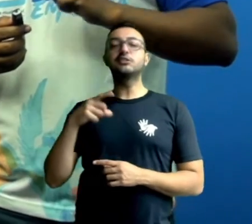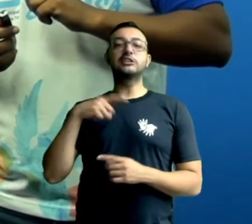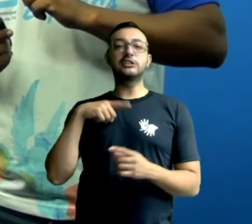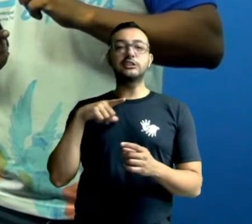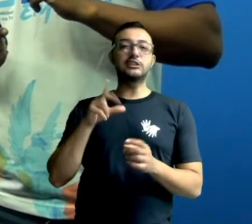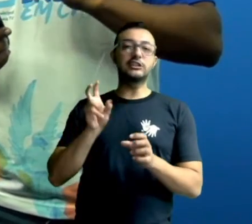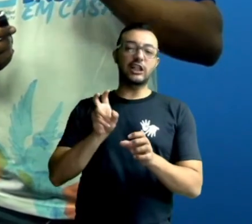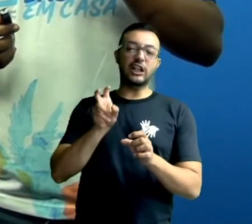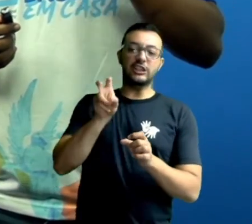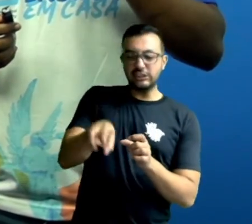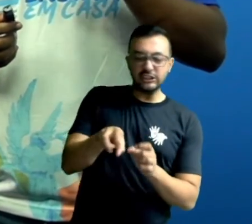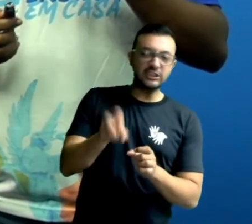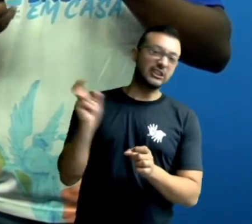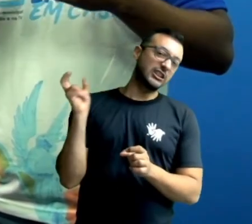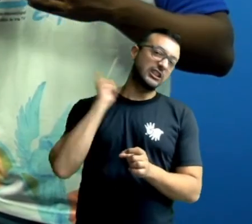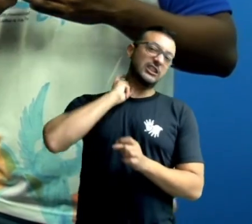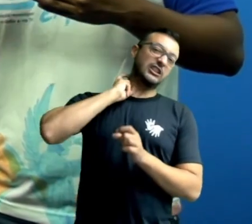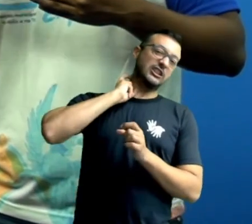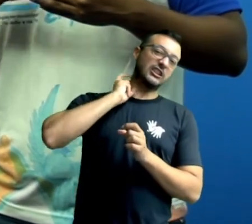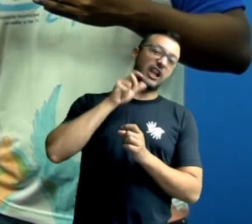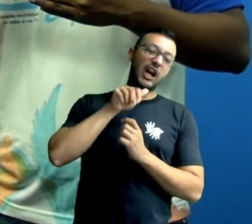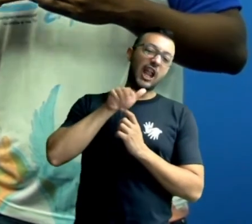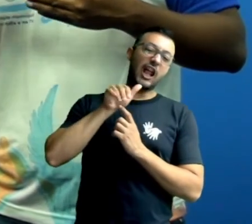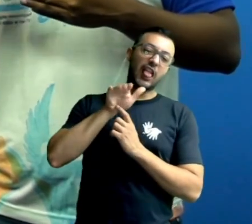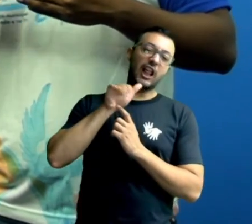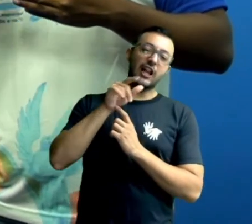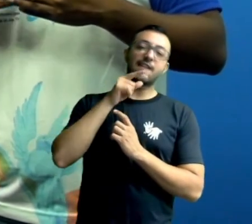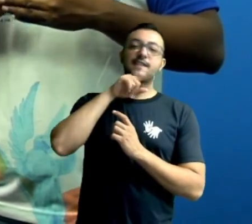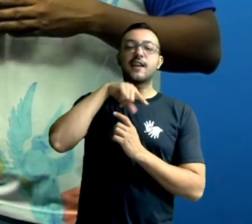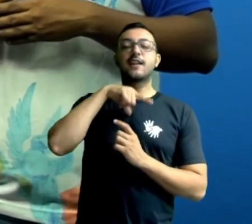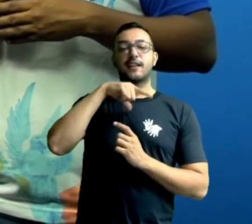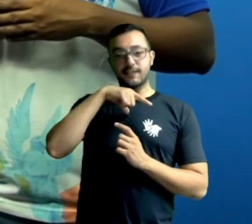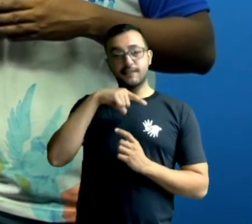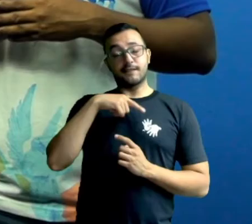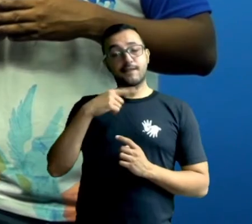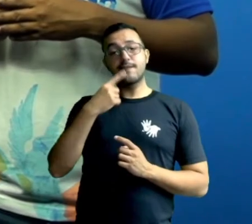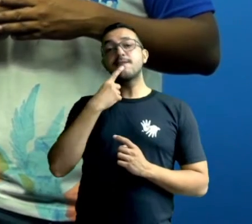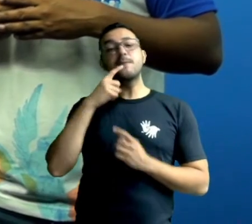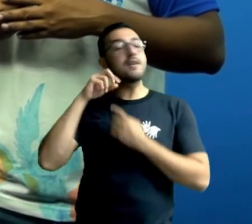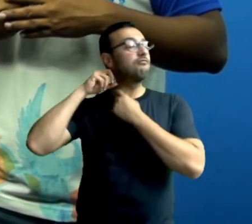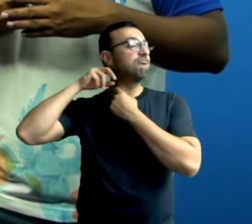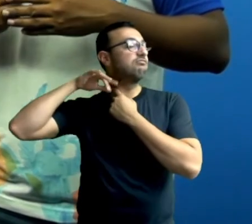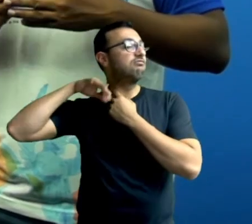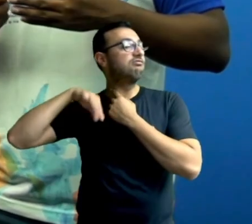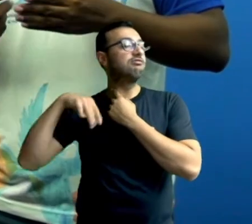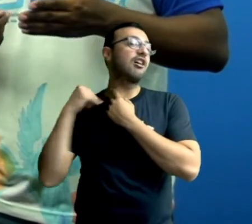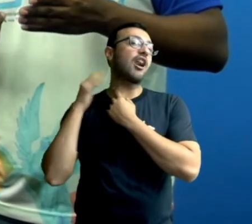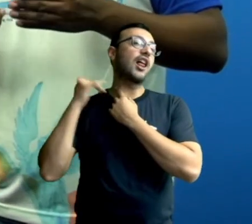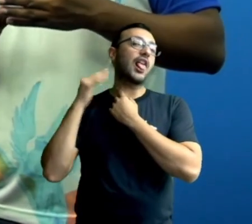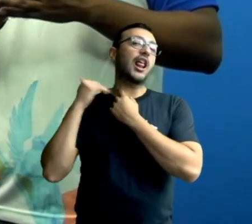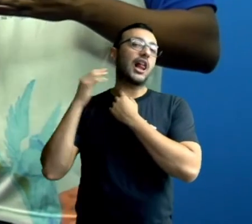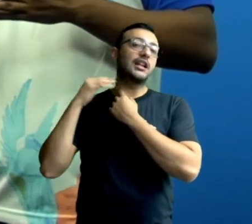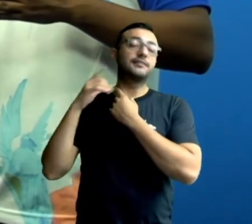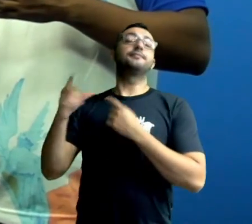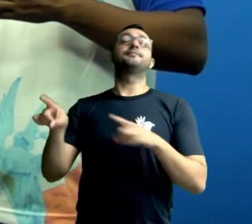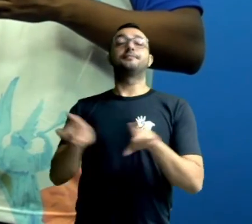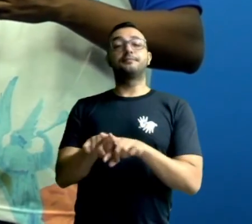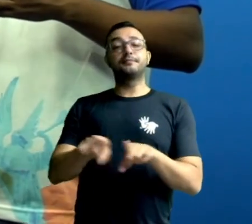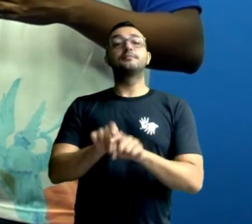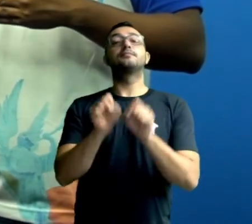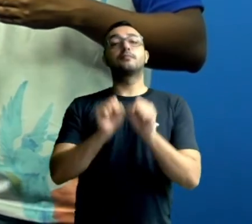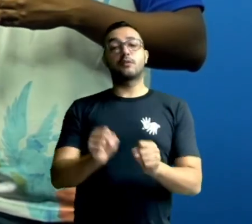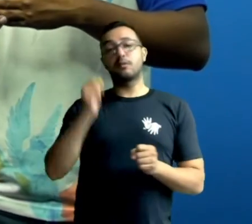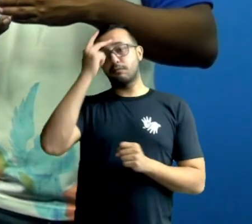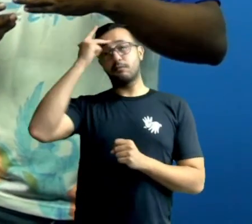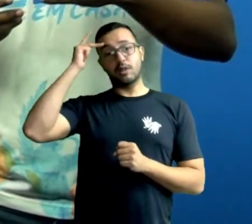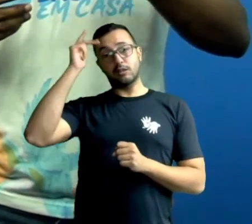corte no animal e começa então a lamber o sangue que vai gotejando desse corte. Também ele pode atacar pessoas.